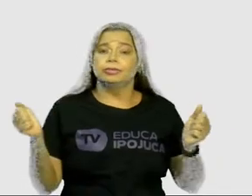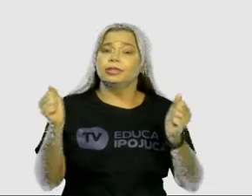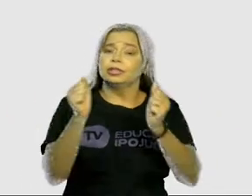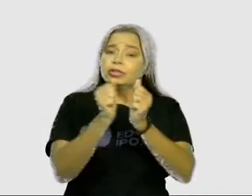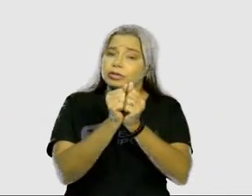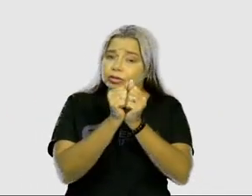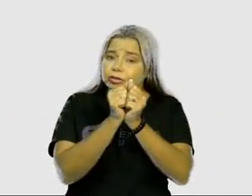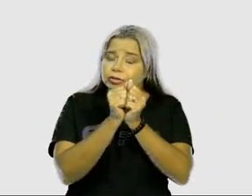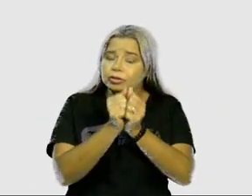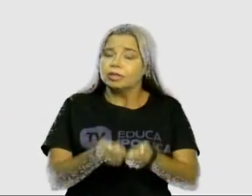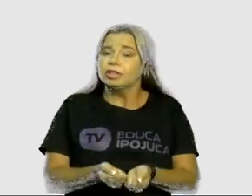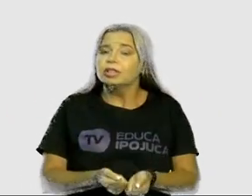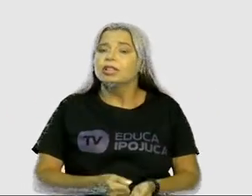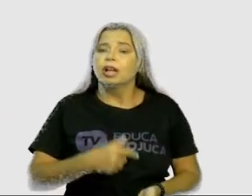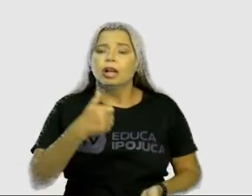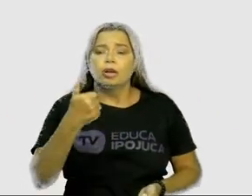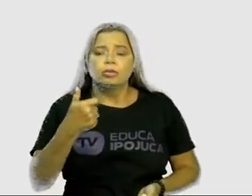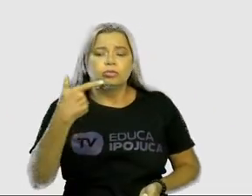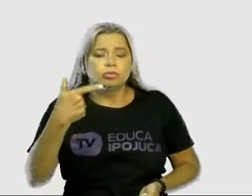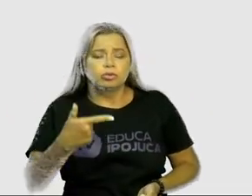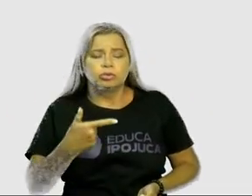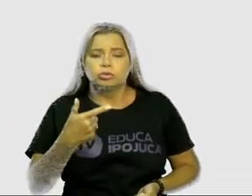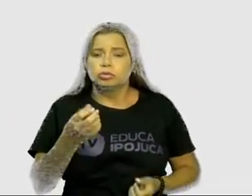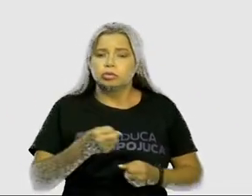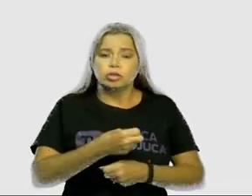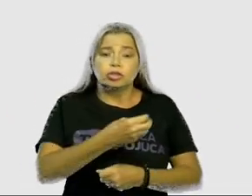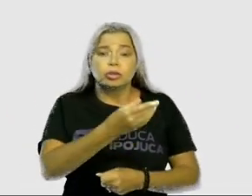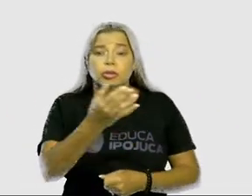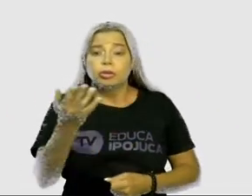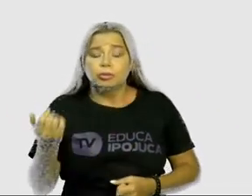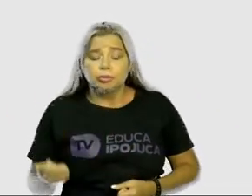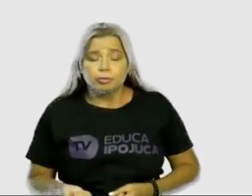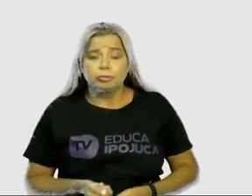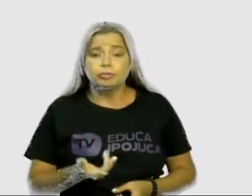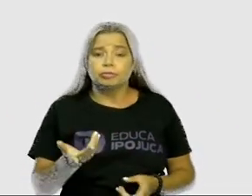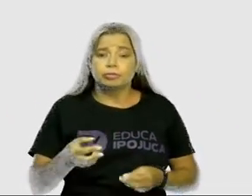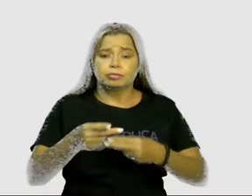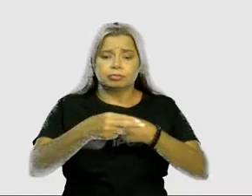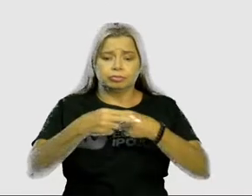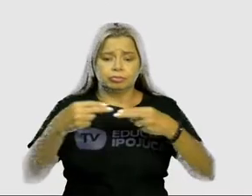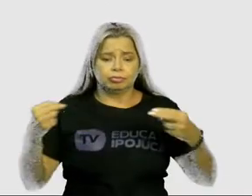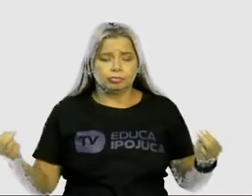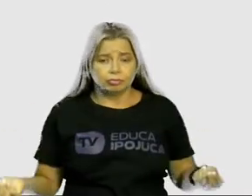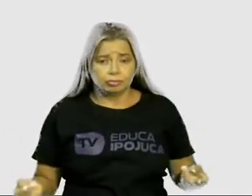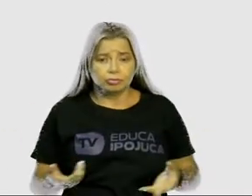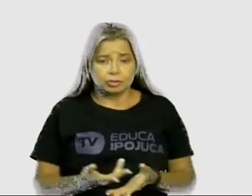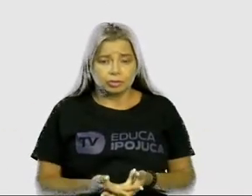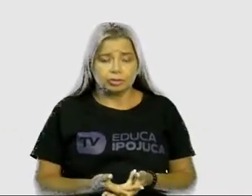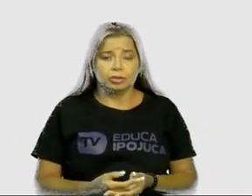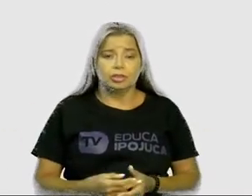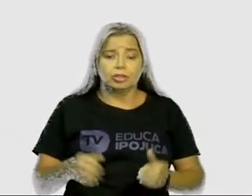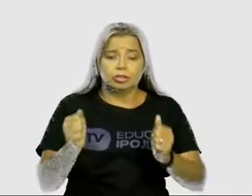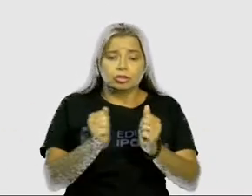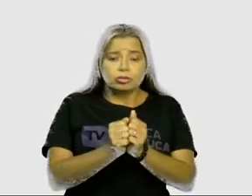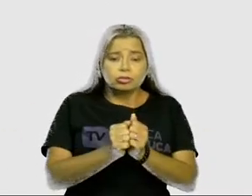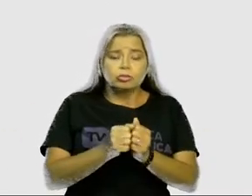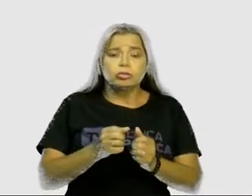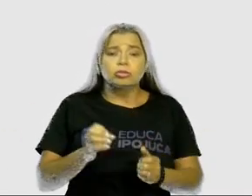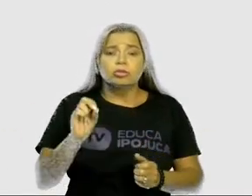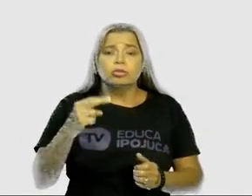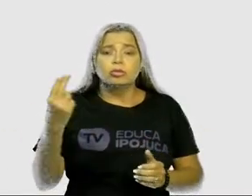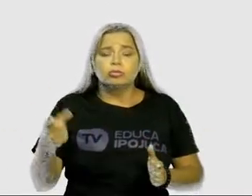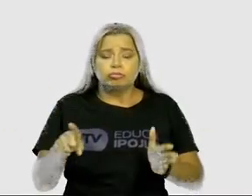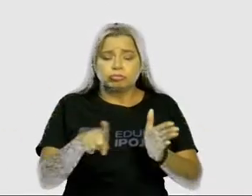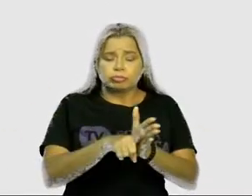dois ou mais elementos quando Unidos ou subtraídos formando um só vamos lá ver a nossa